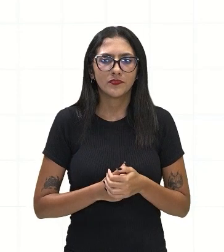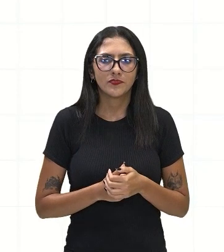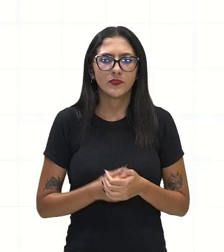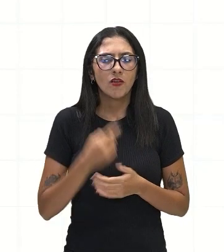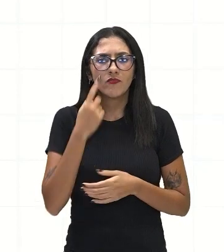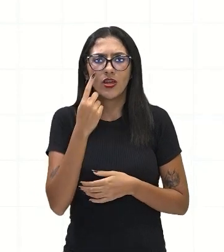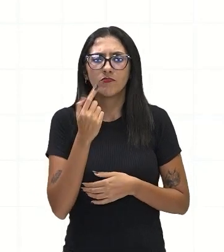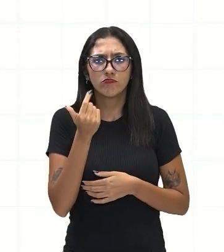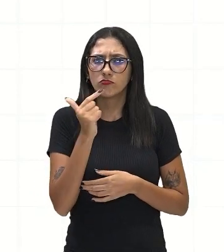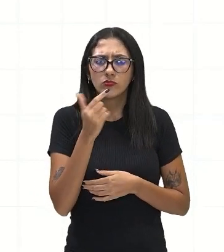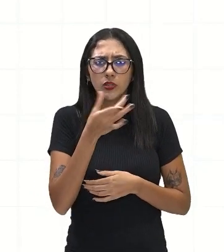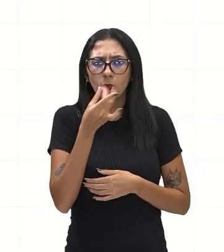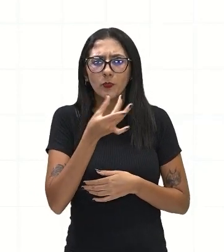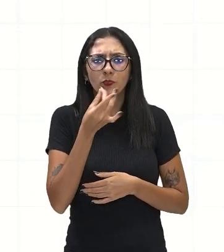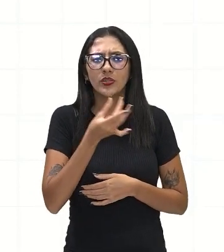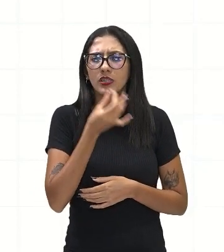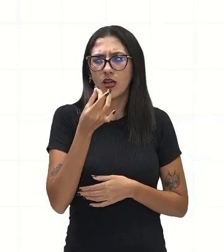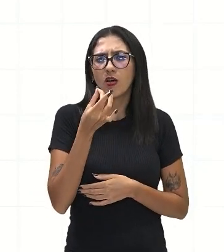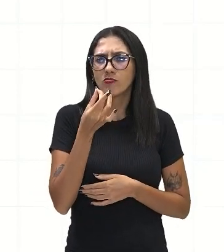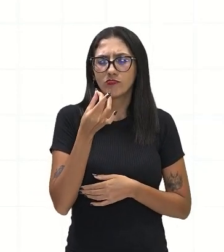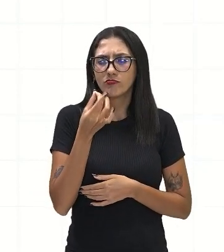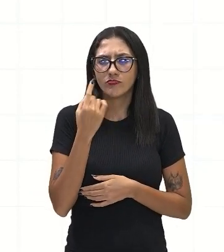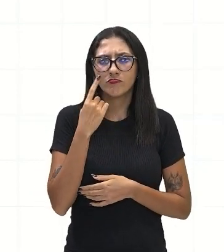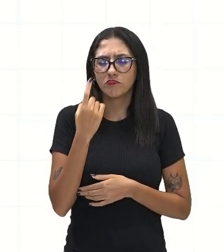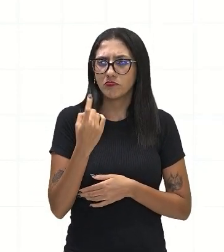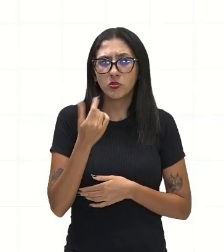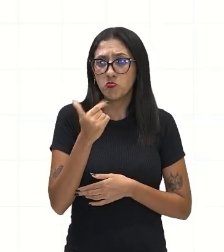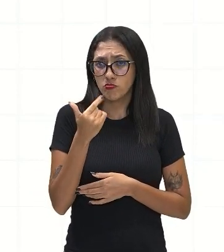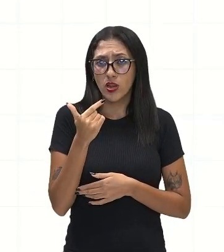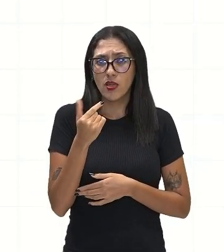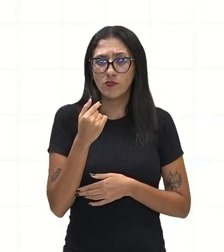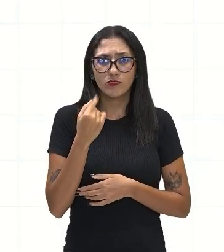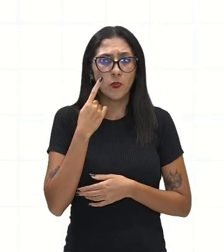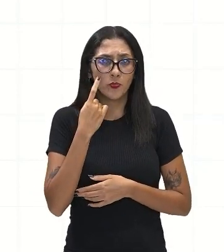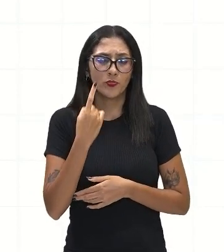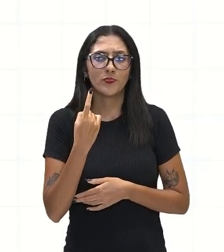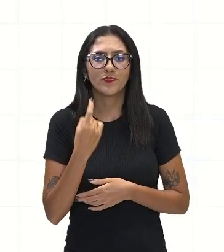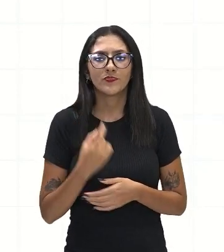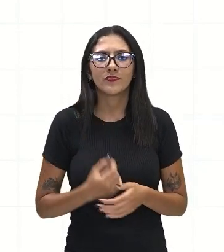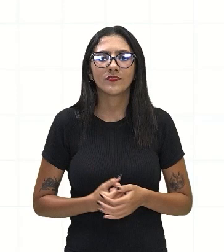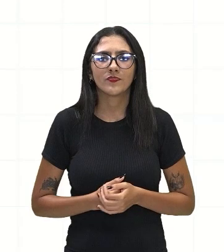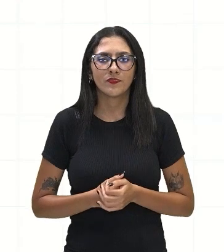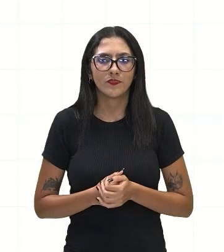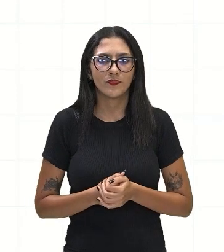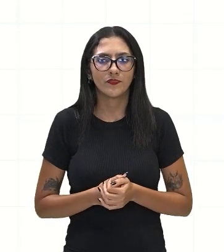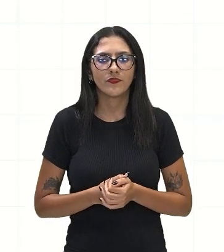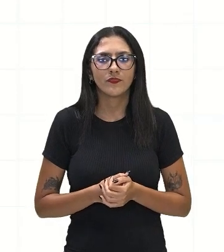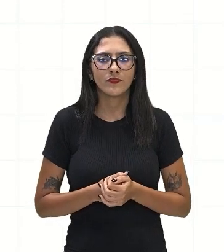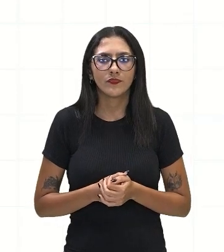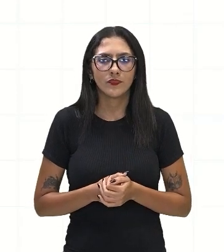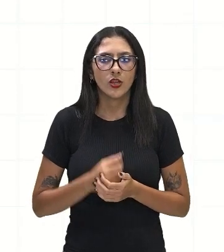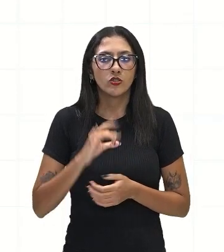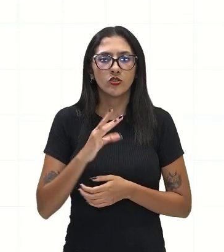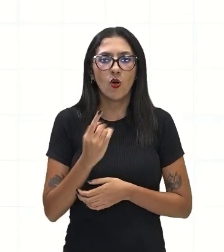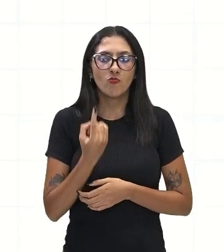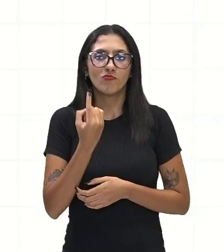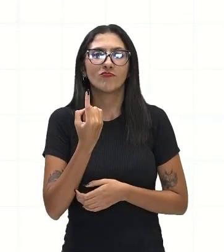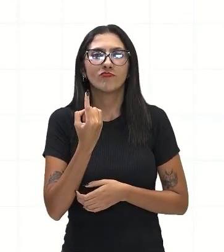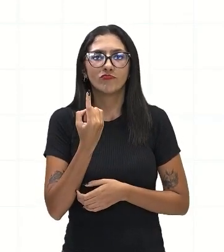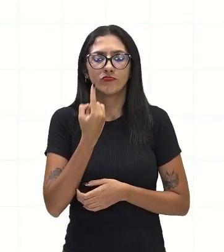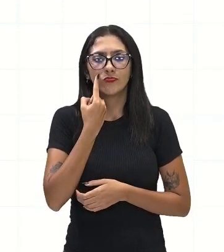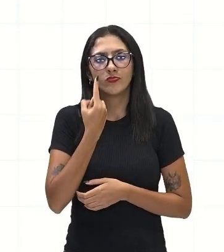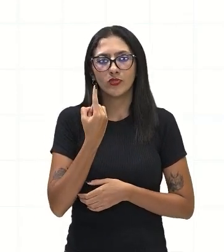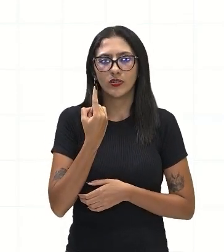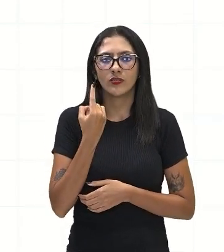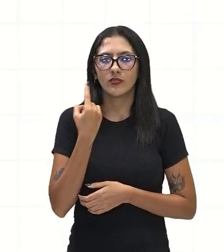mas estes não me pareciam tão interessantes, né? Os Três Mosqueteiros, a não ser a não ser, ou seja, com exceção